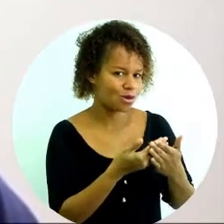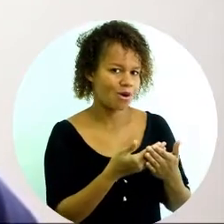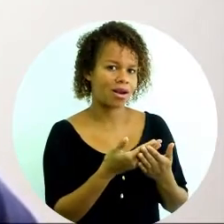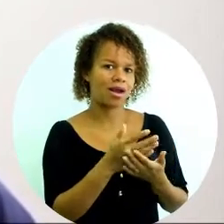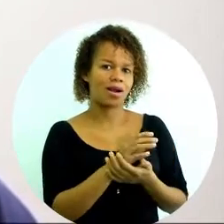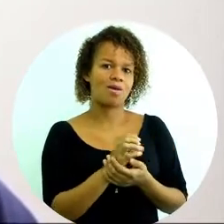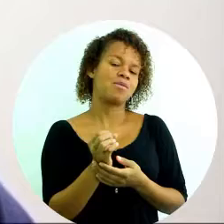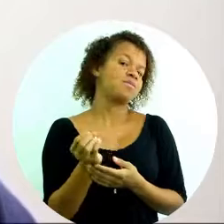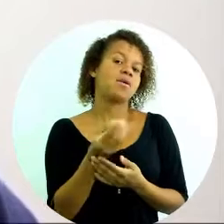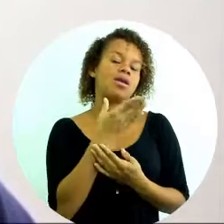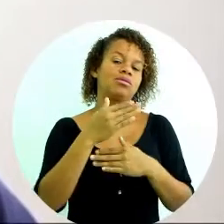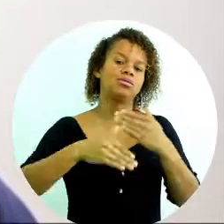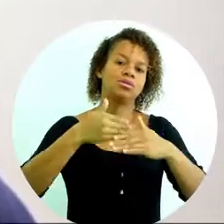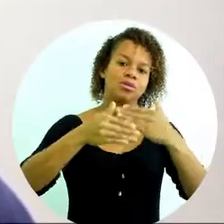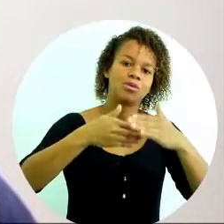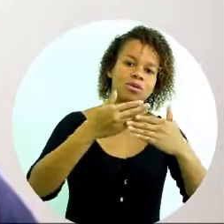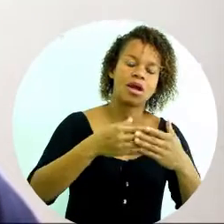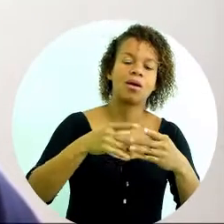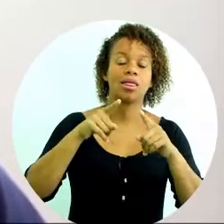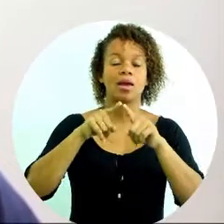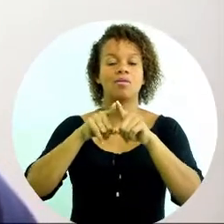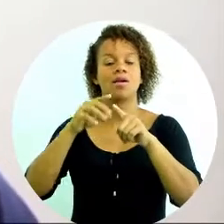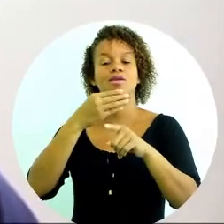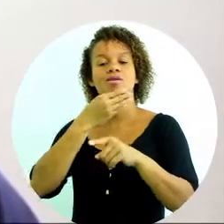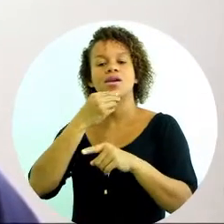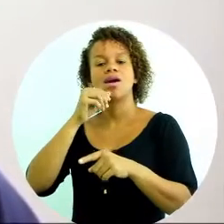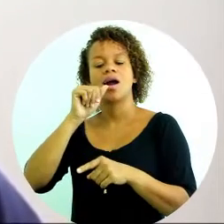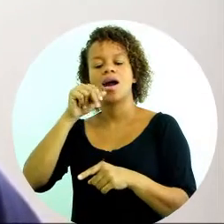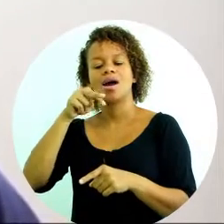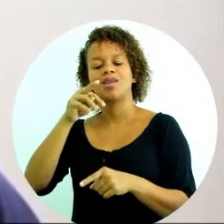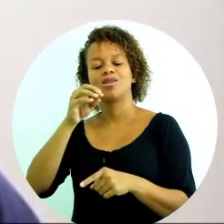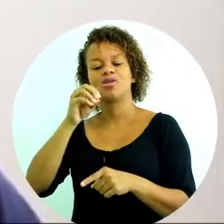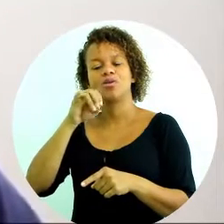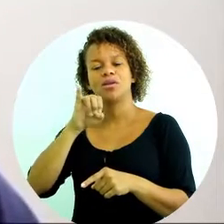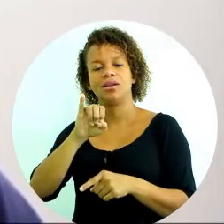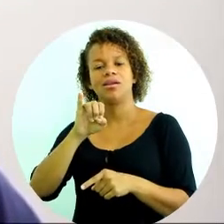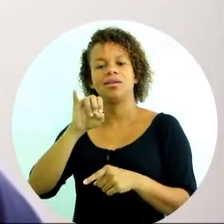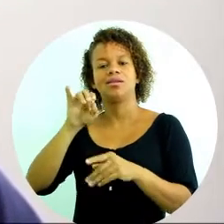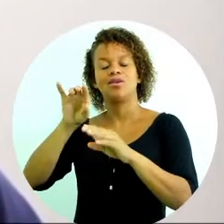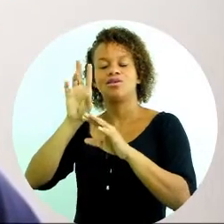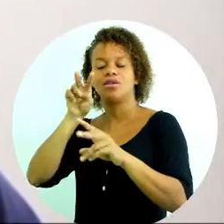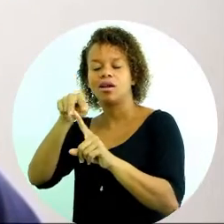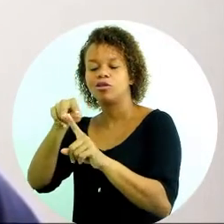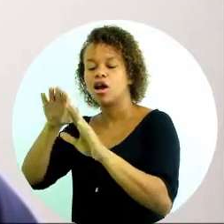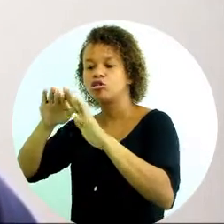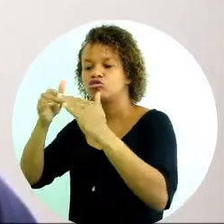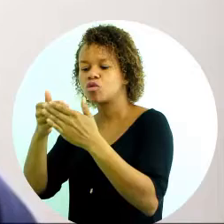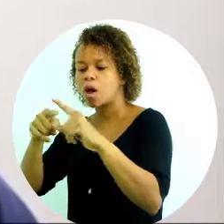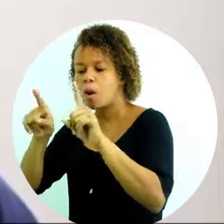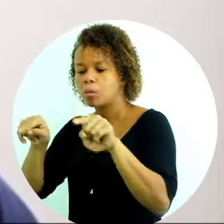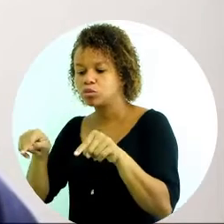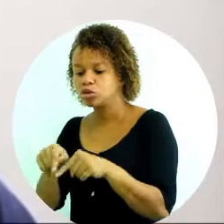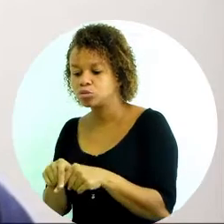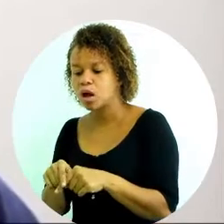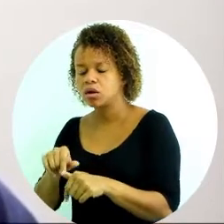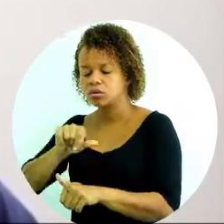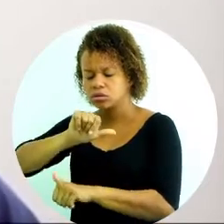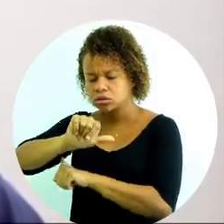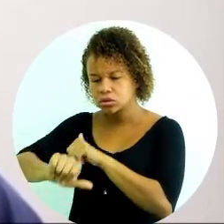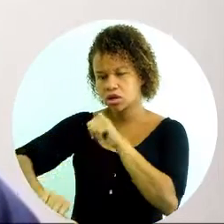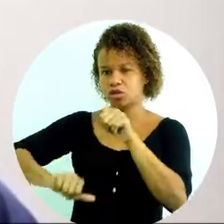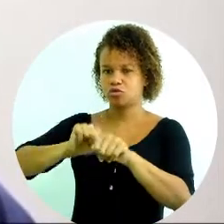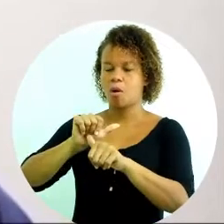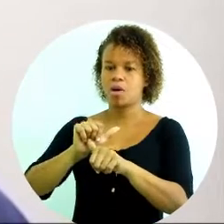a escola como mero mecanismo de reprodução e o italiano Antonio Gramsci definindo a escola como espaço